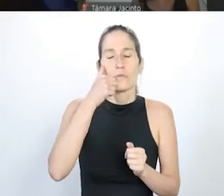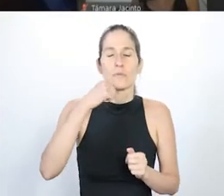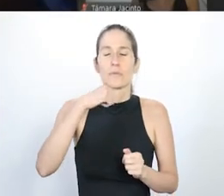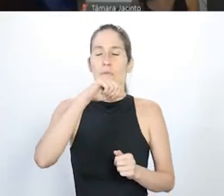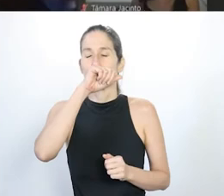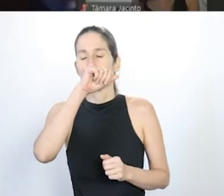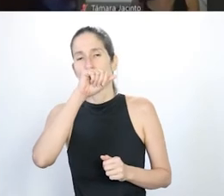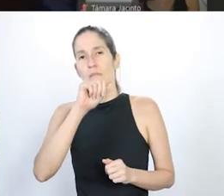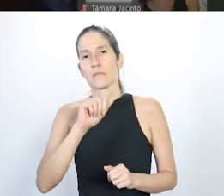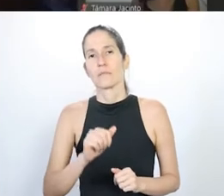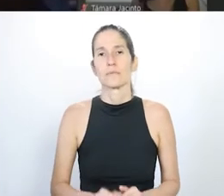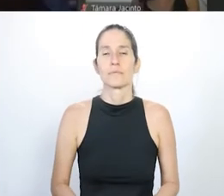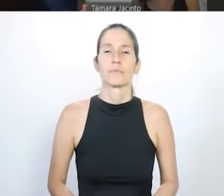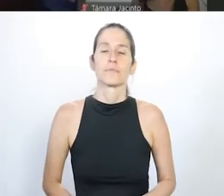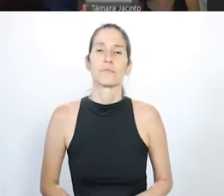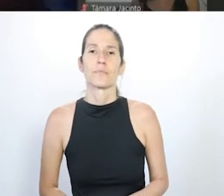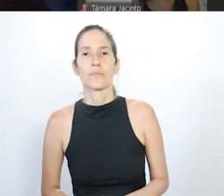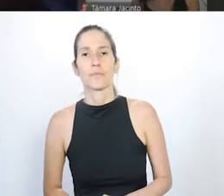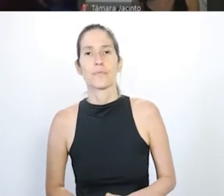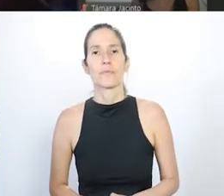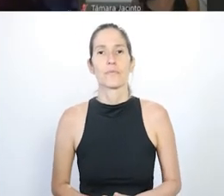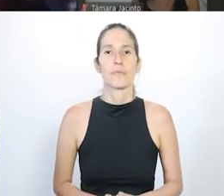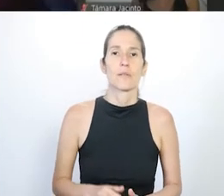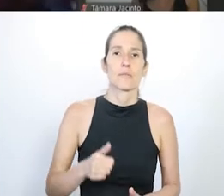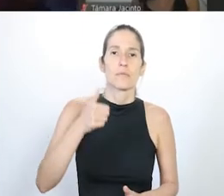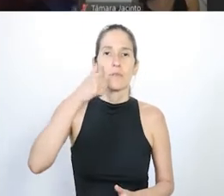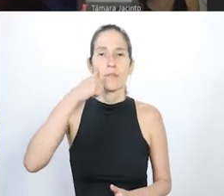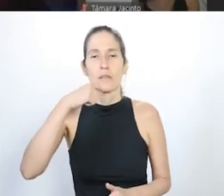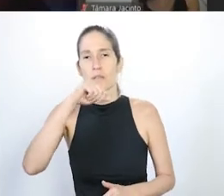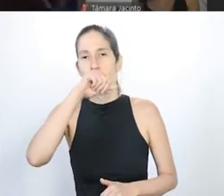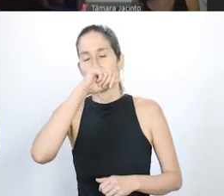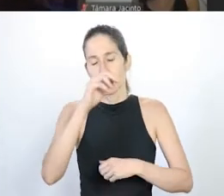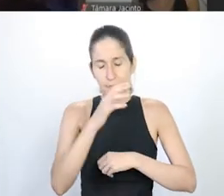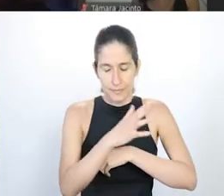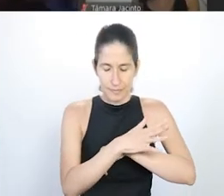Pra ela me acarinhar,